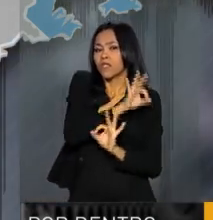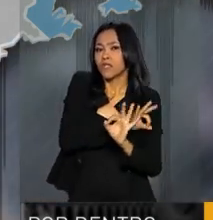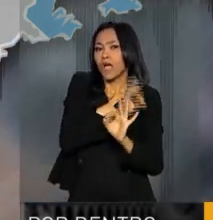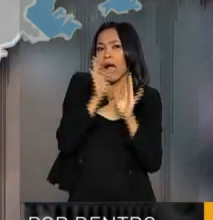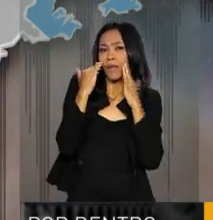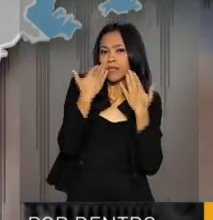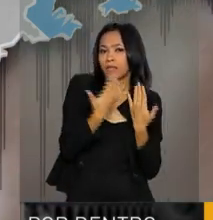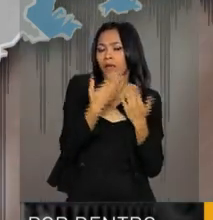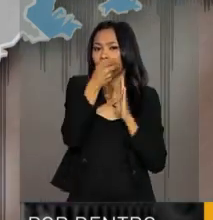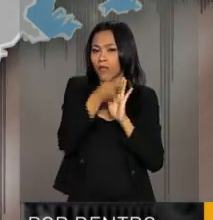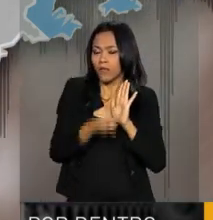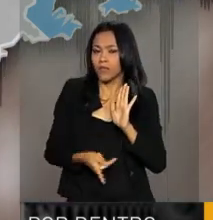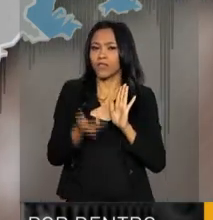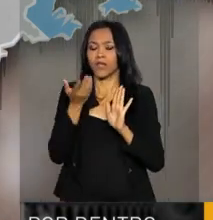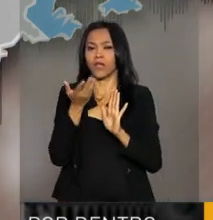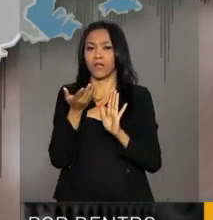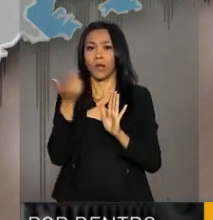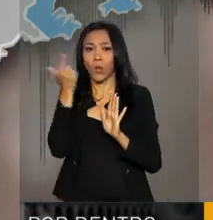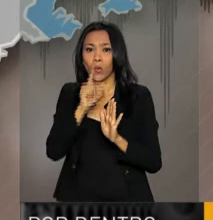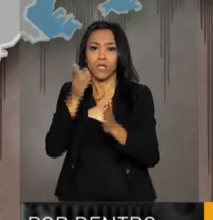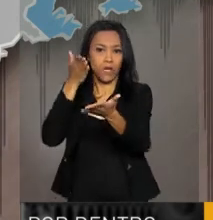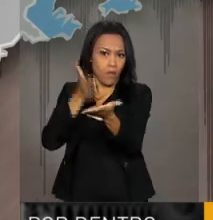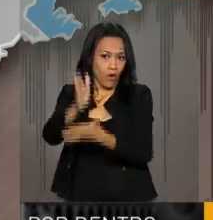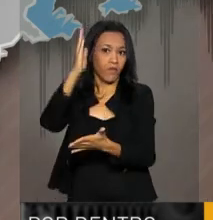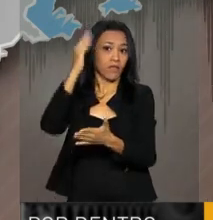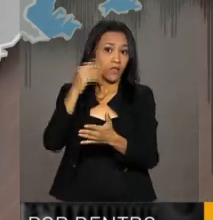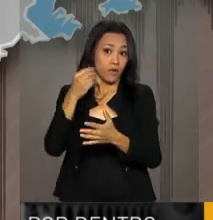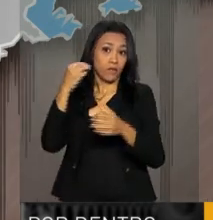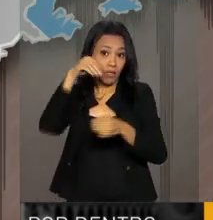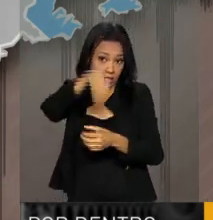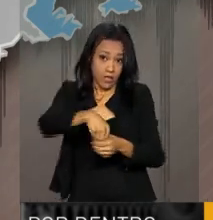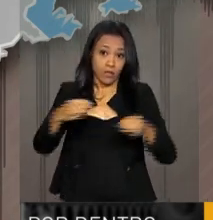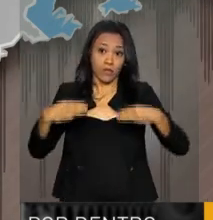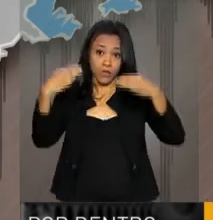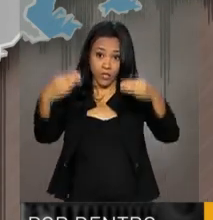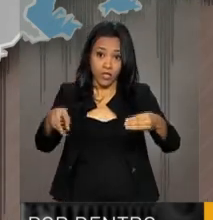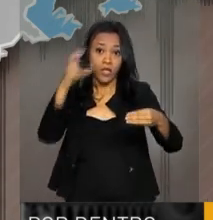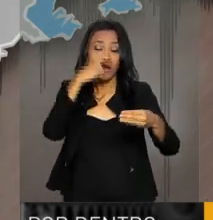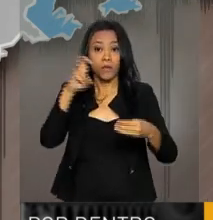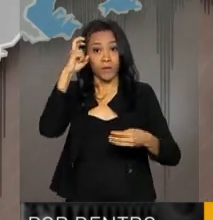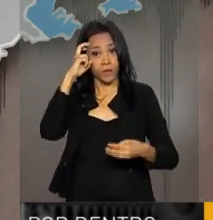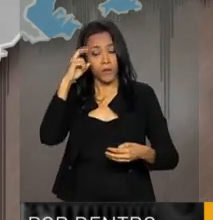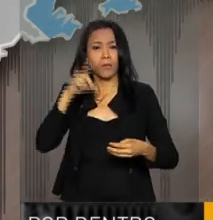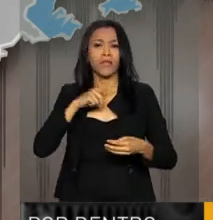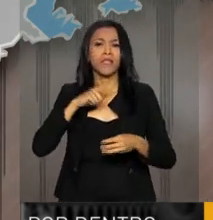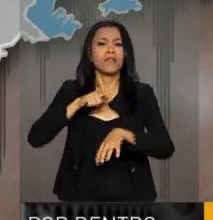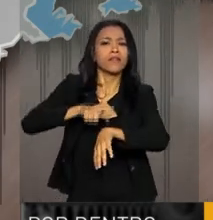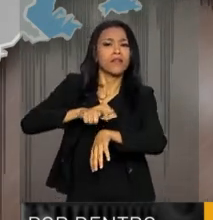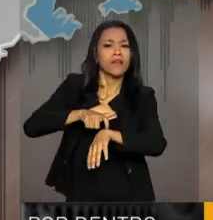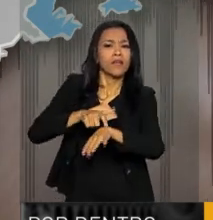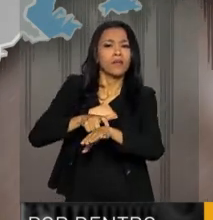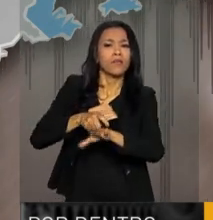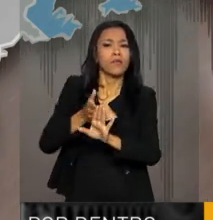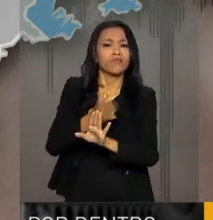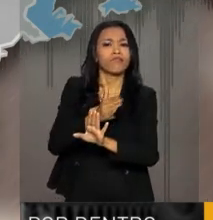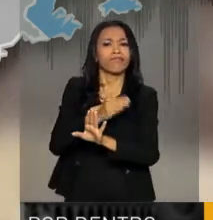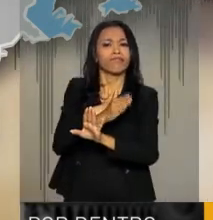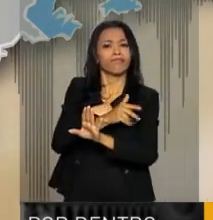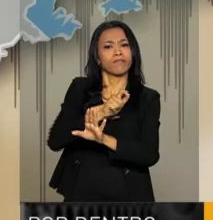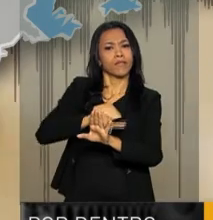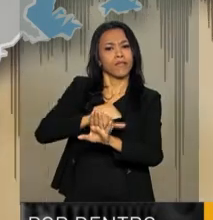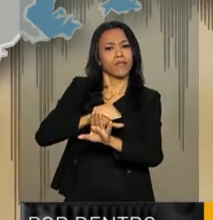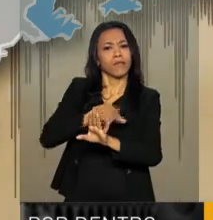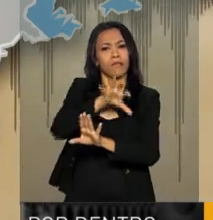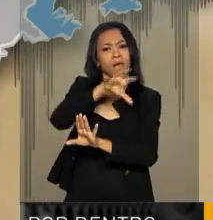projeto visando à aprovação pelo ministério da cultura prevê uma margem de tempo é possível para essa